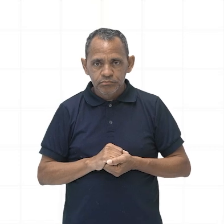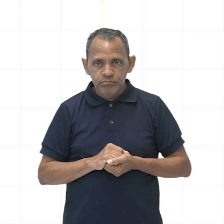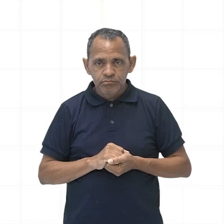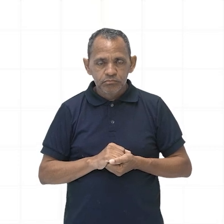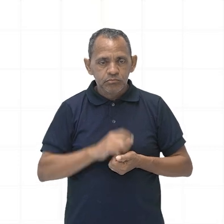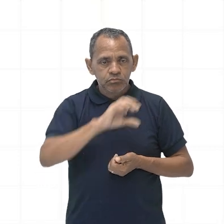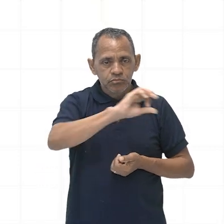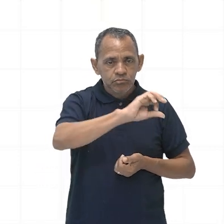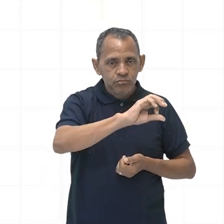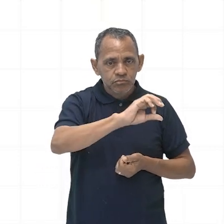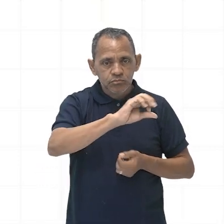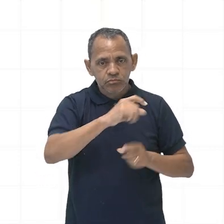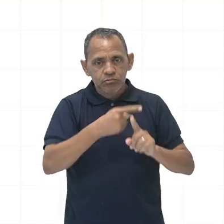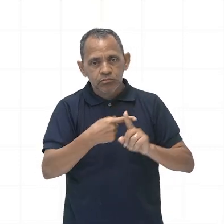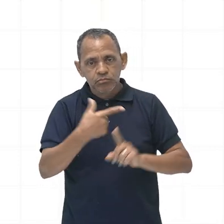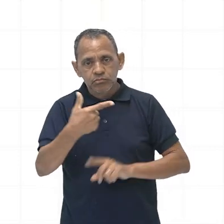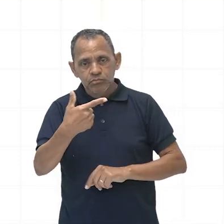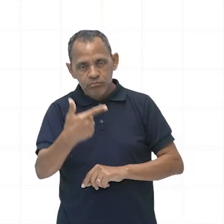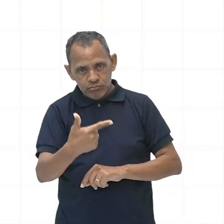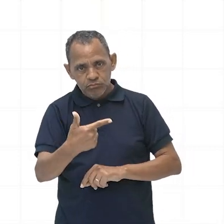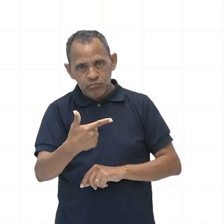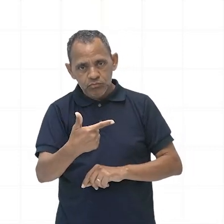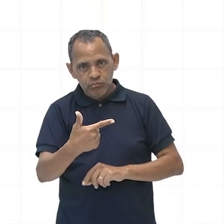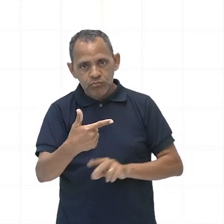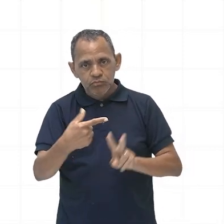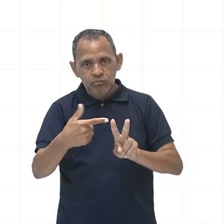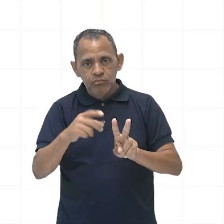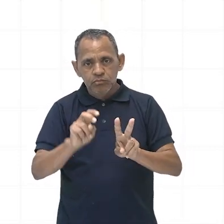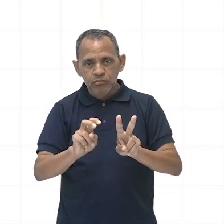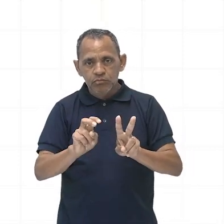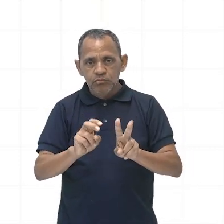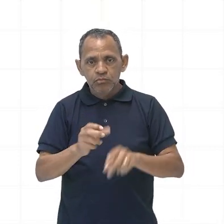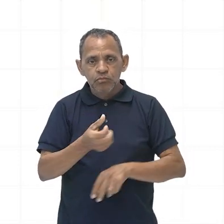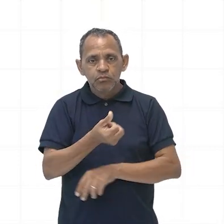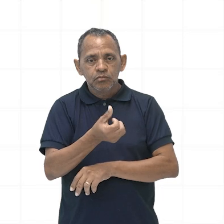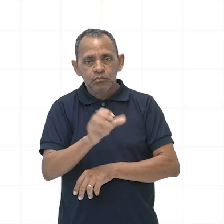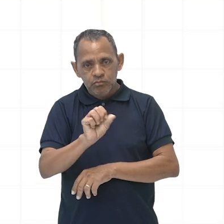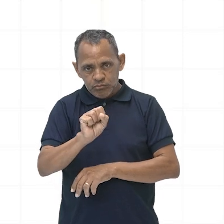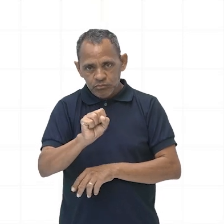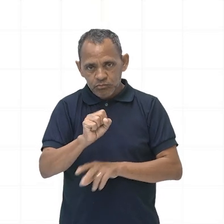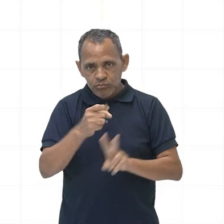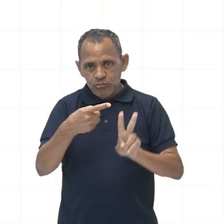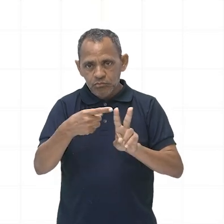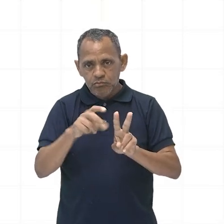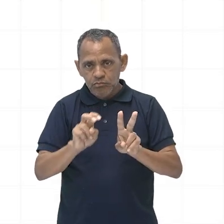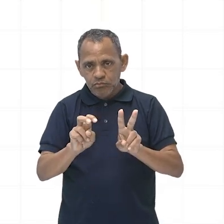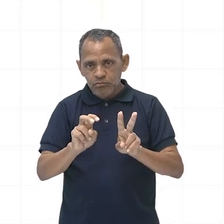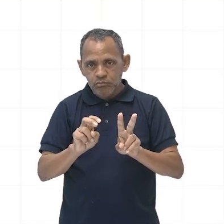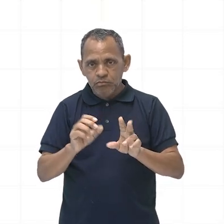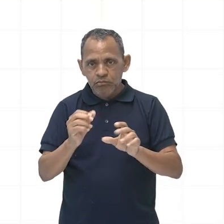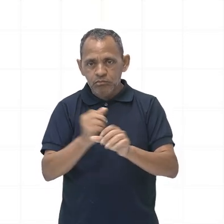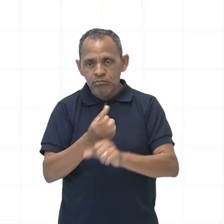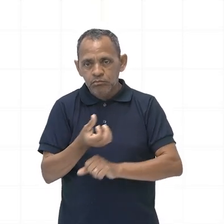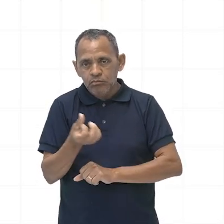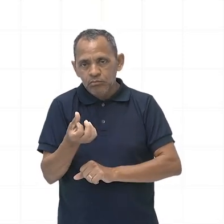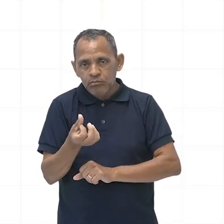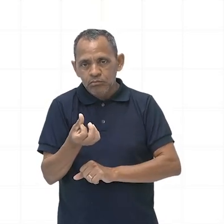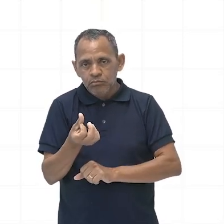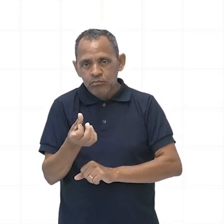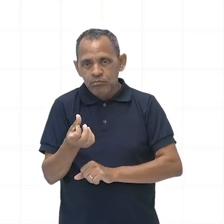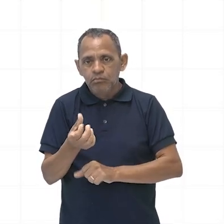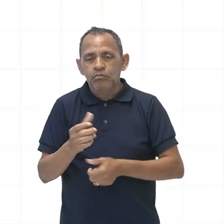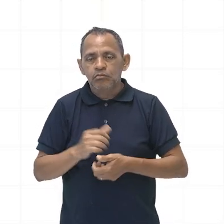9 vezes 2 vezes raiz de 5 vai dar 18 raiz de 5 é igual a